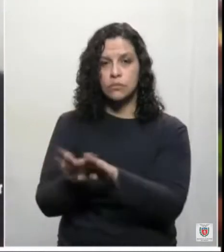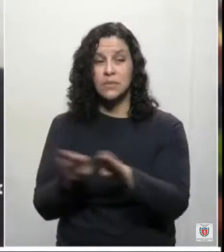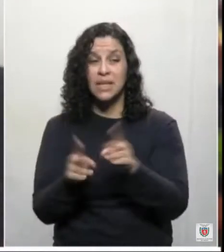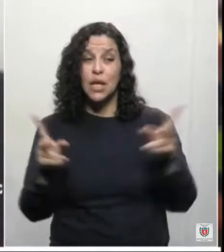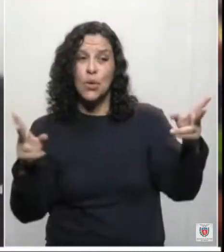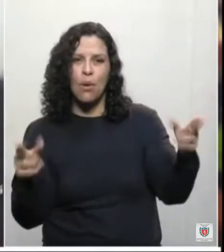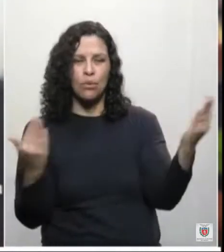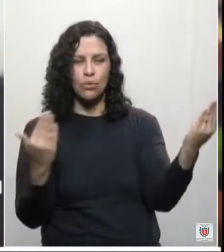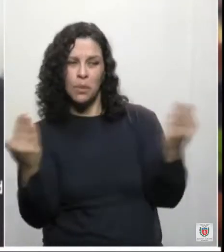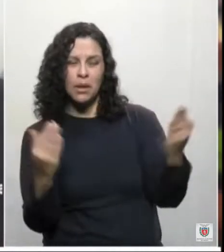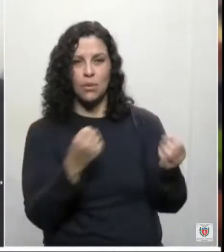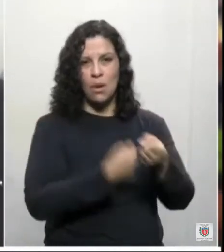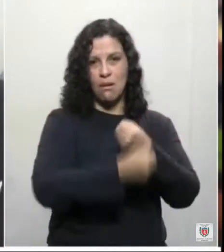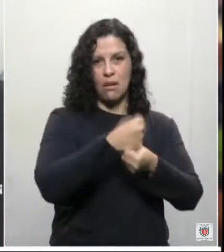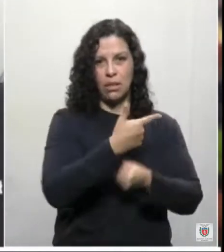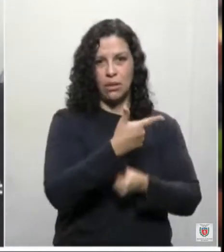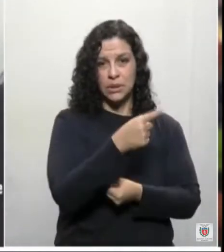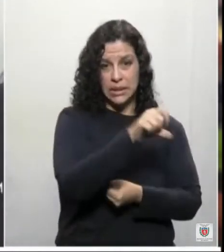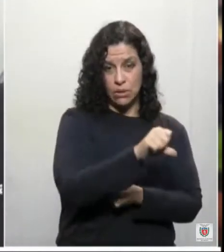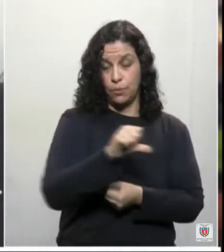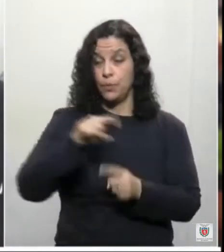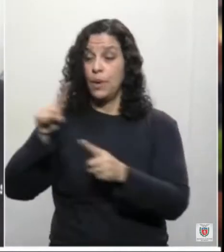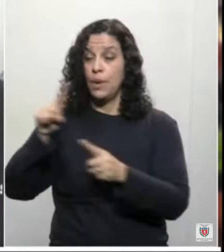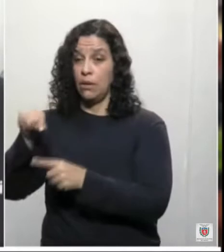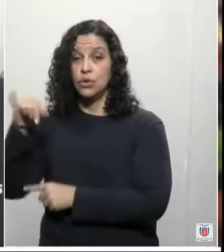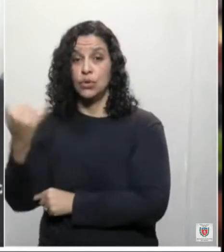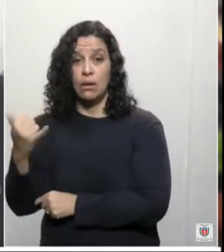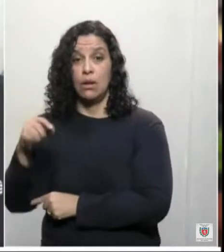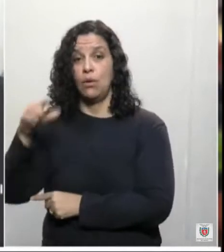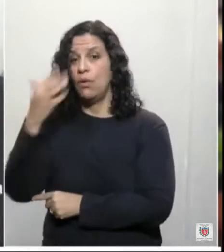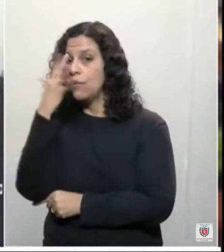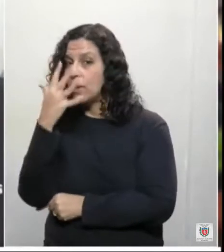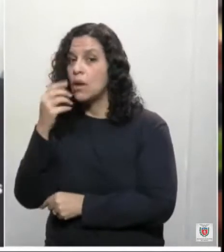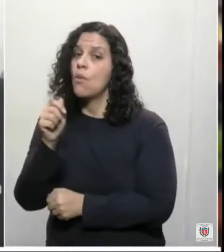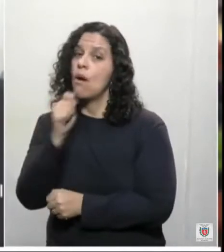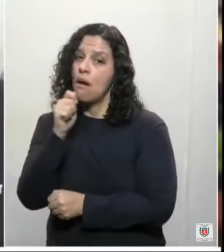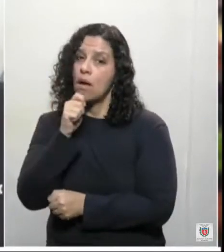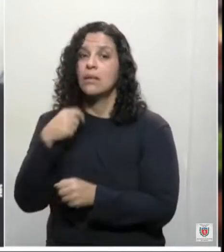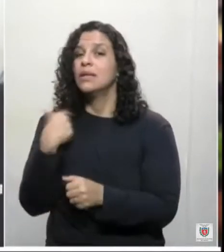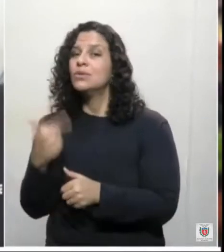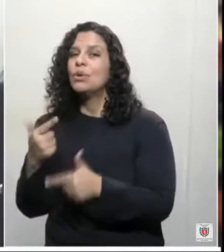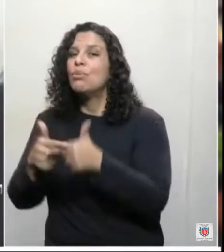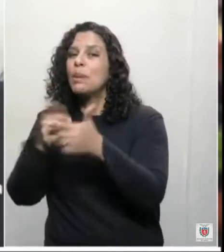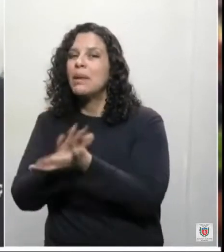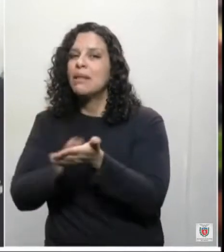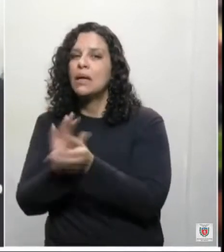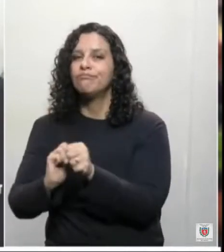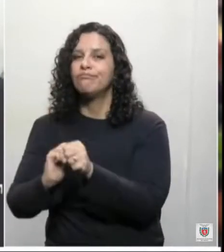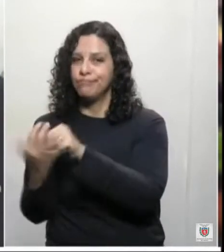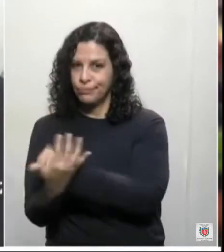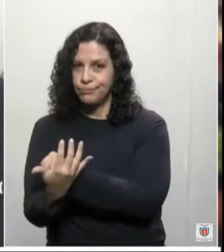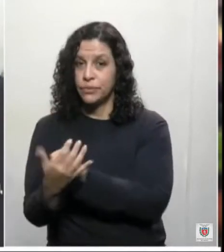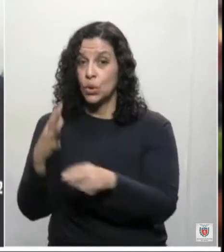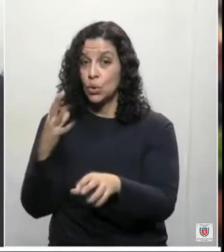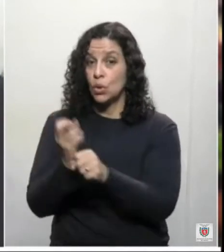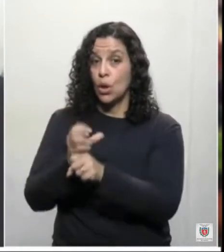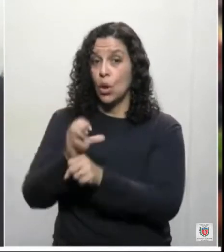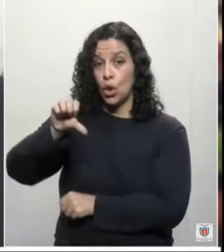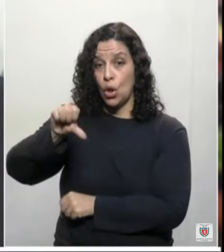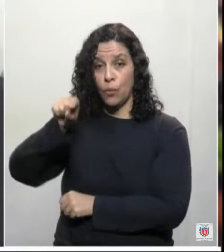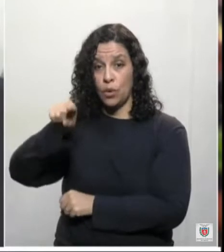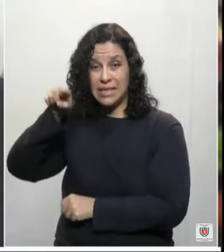de 2019. Isso porque em janeiro e fevereiro ainda nem vivemos os impactos da crise do coronavírus. Foram 9,6